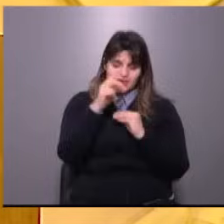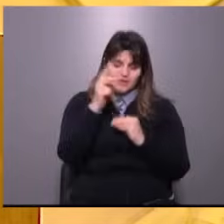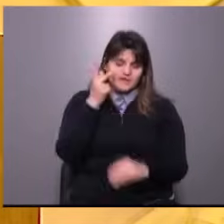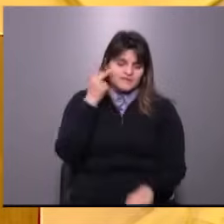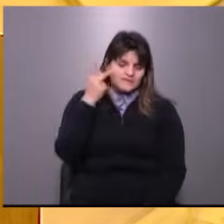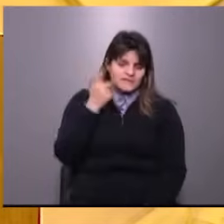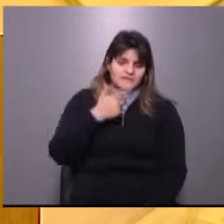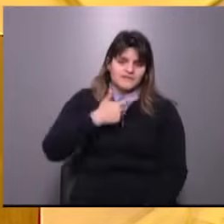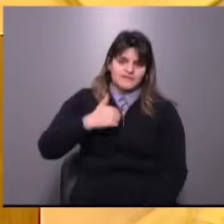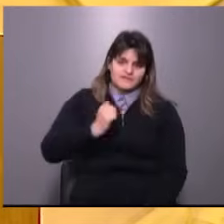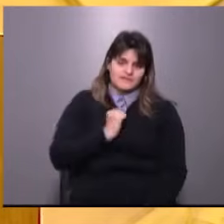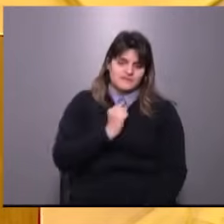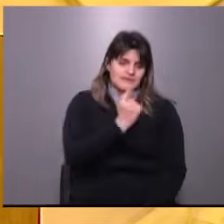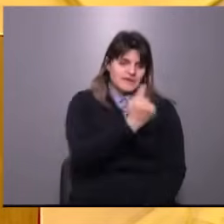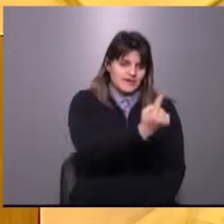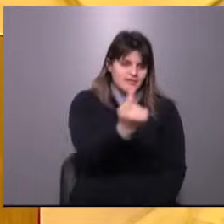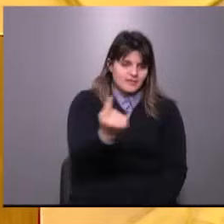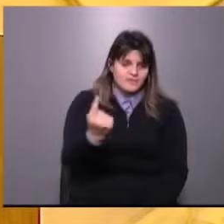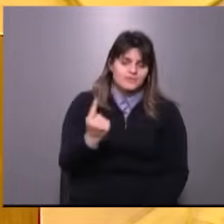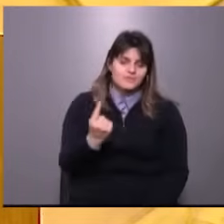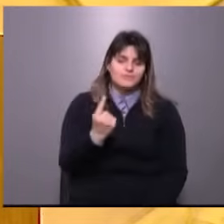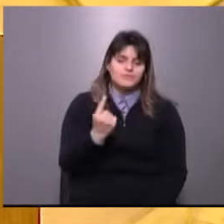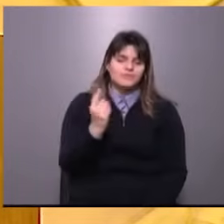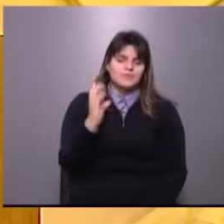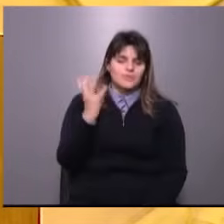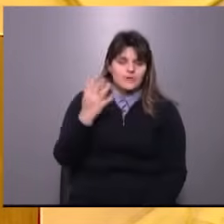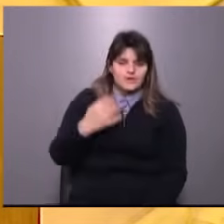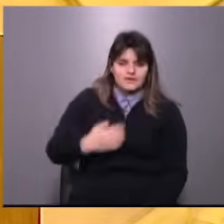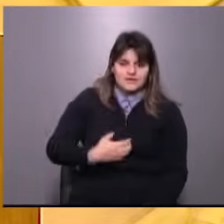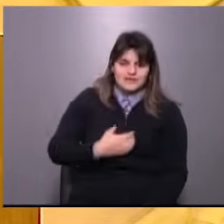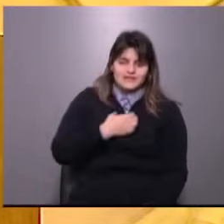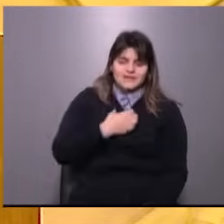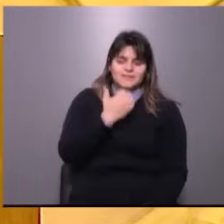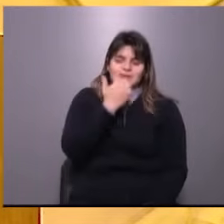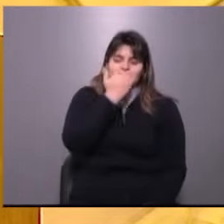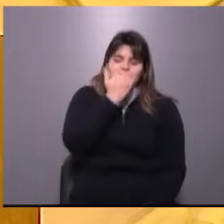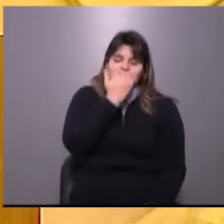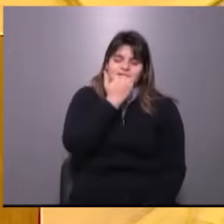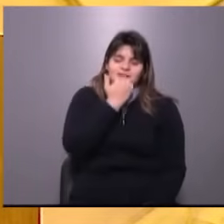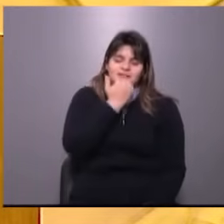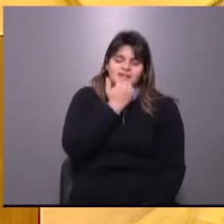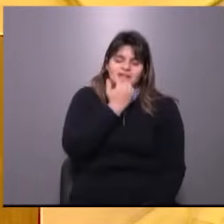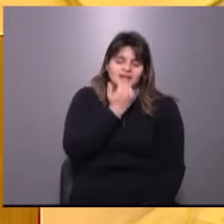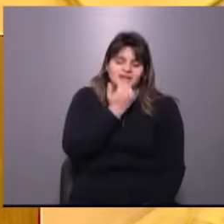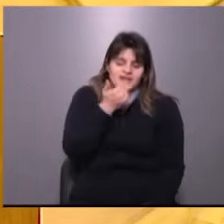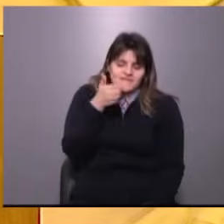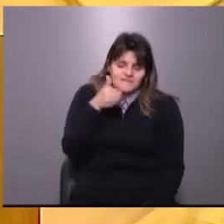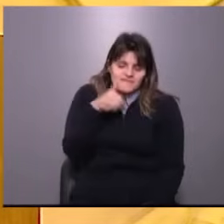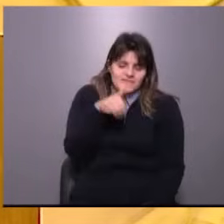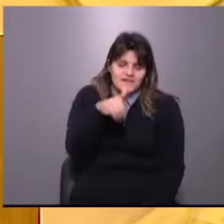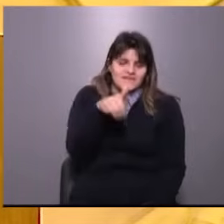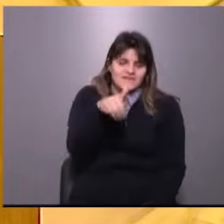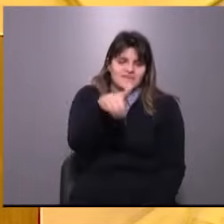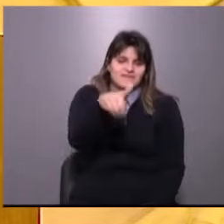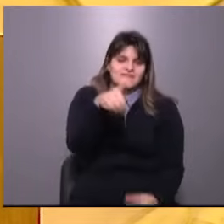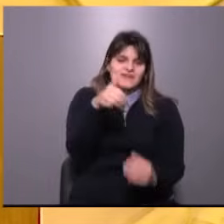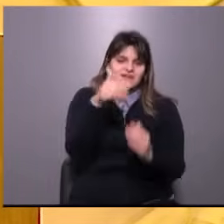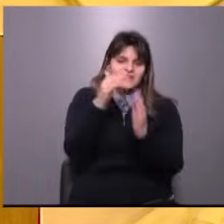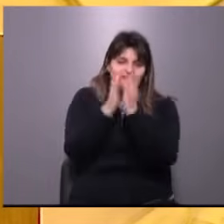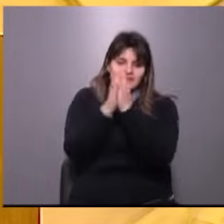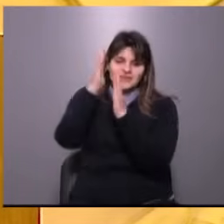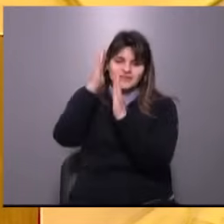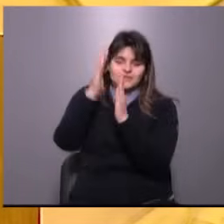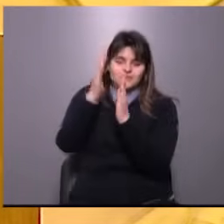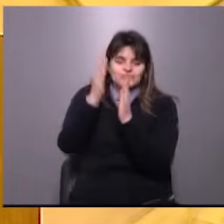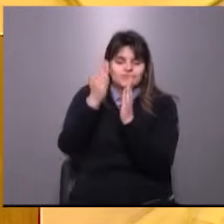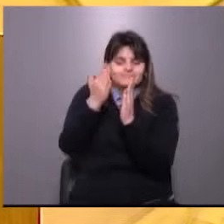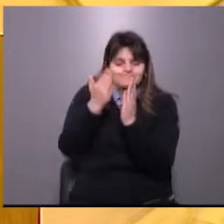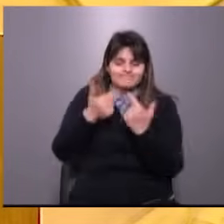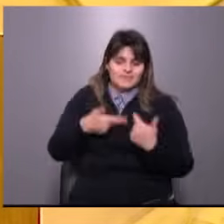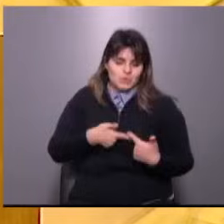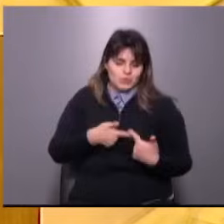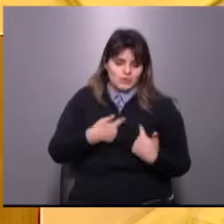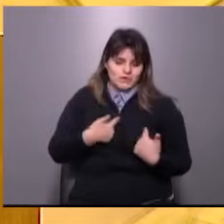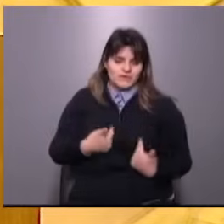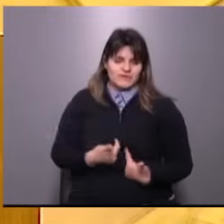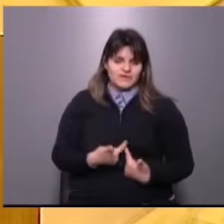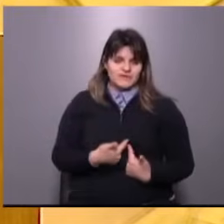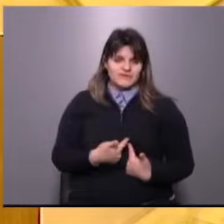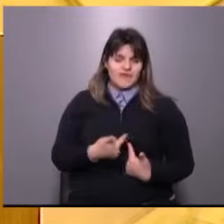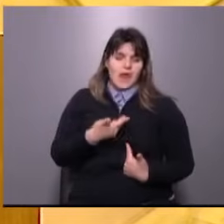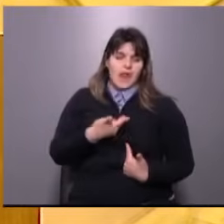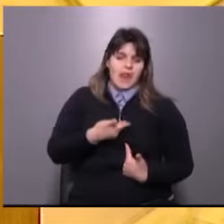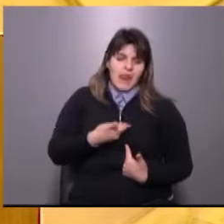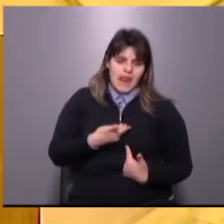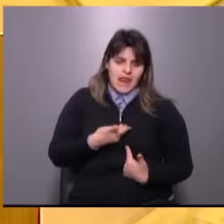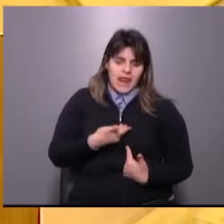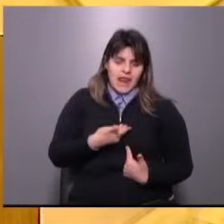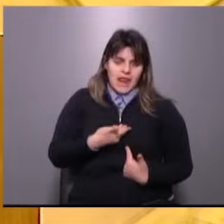por todos os momentos da nossa vida em que sentimos a alegria da proximidade de Deus.